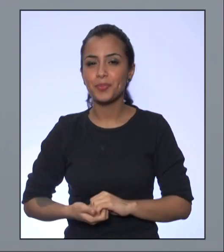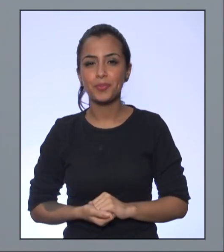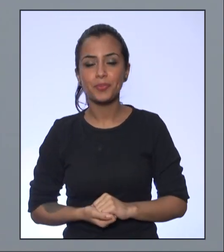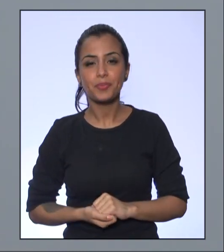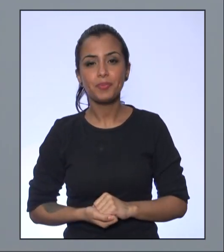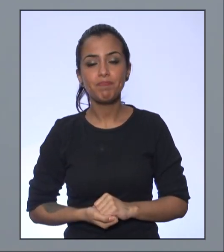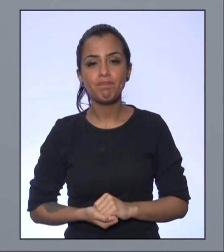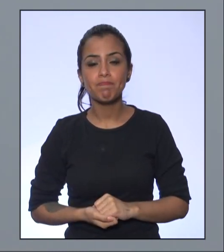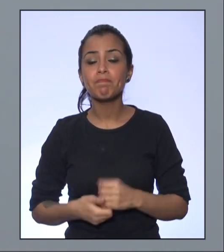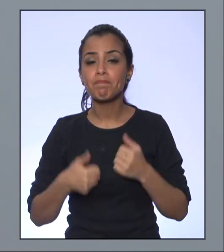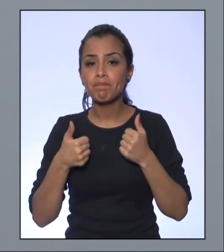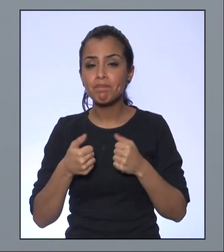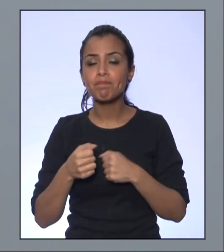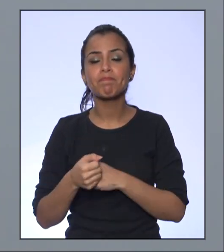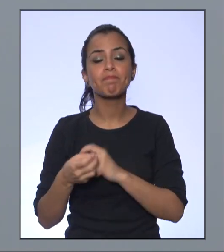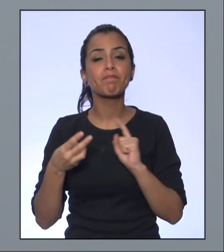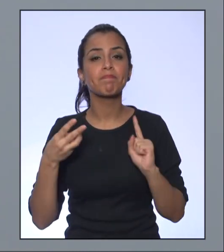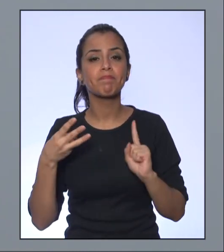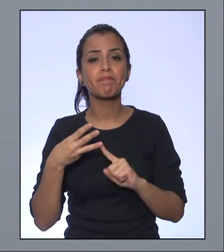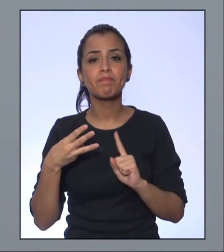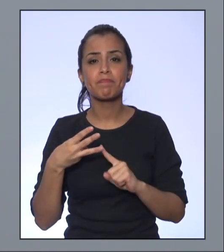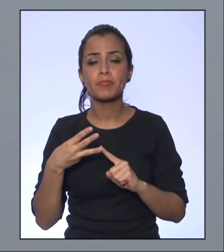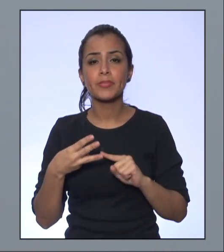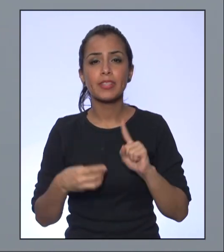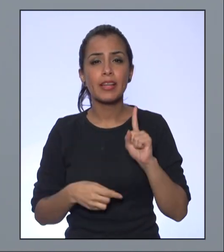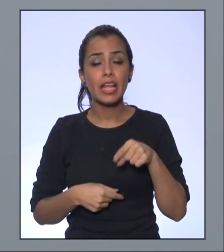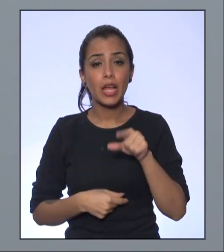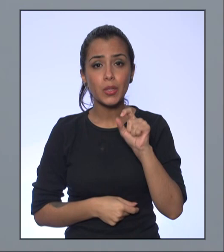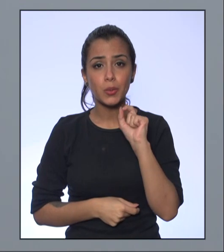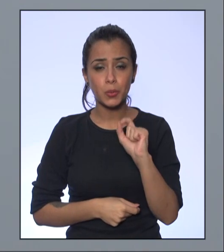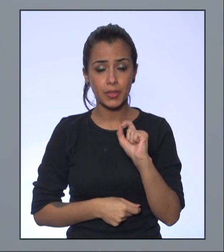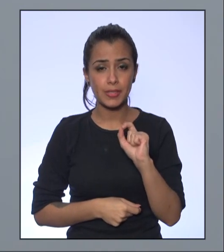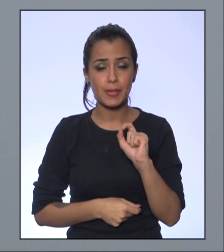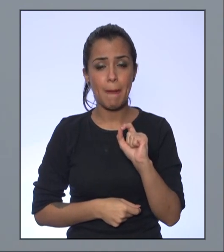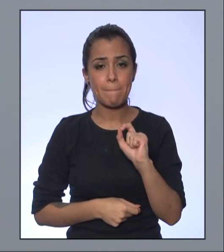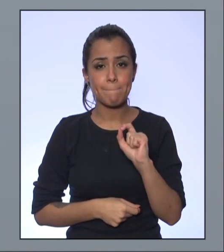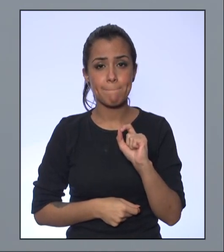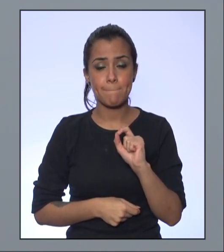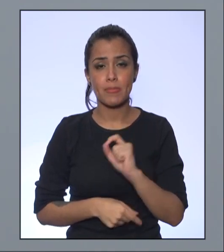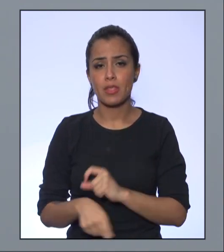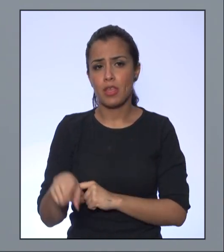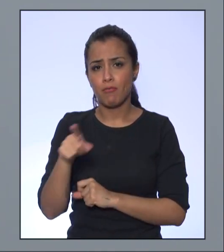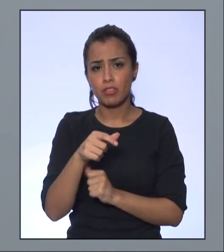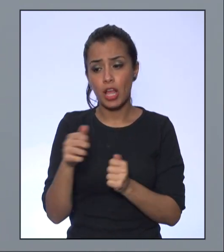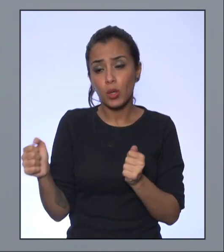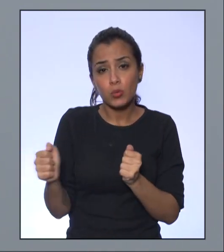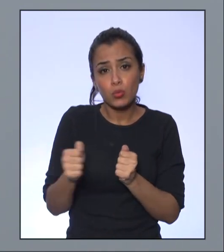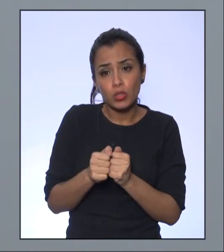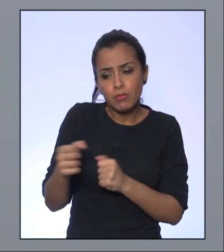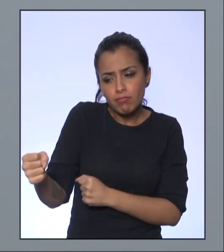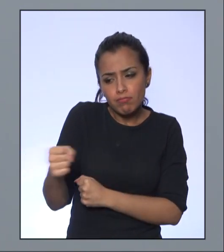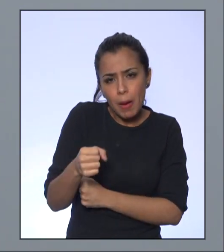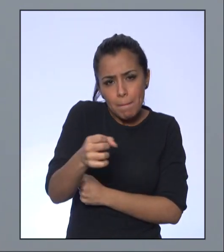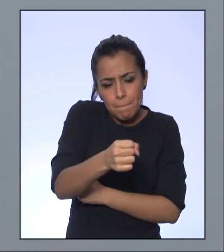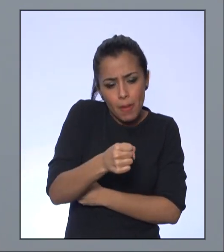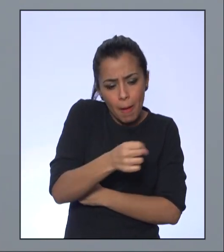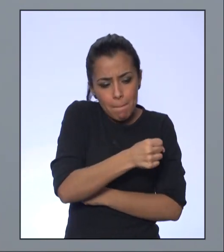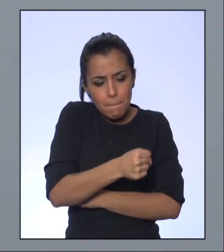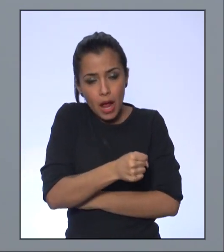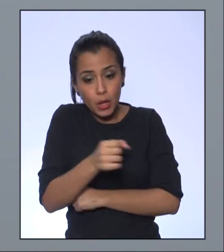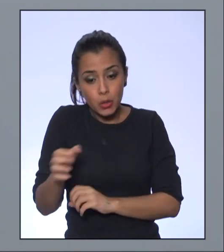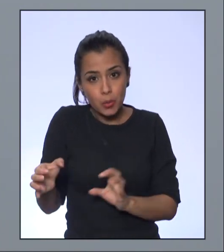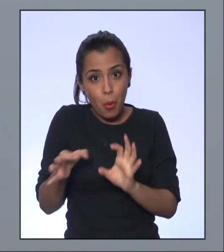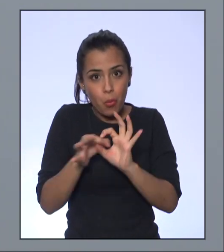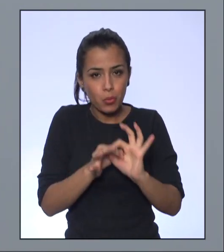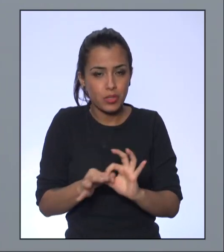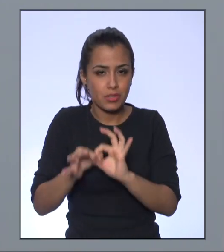outra etapa é o quê? É a gente reunir as pessoas. Bom, depois que a